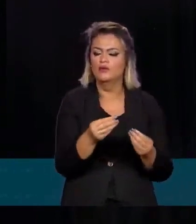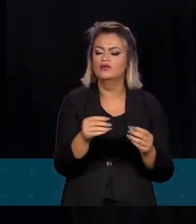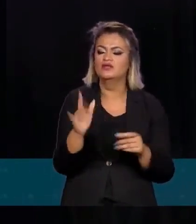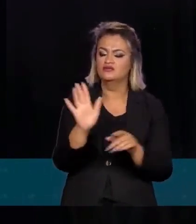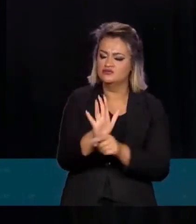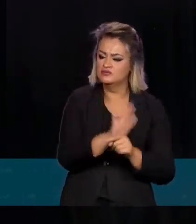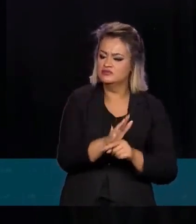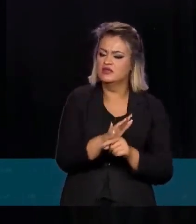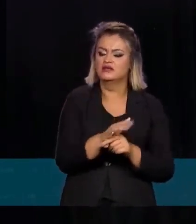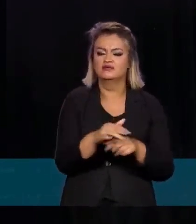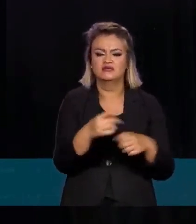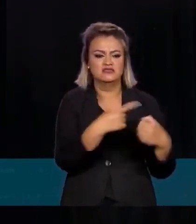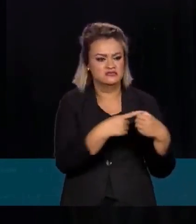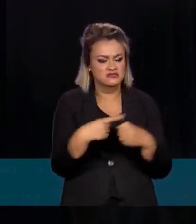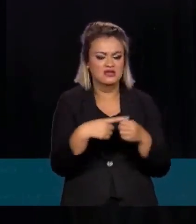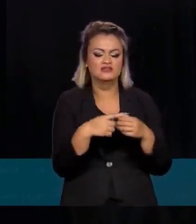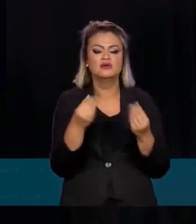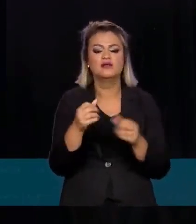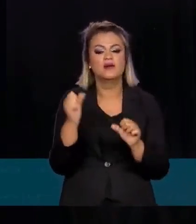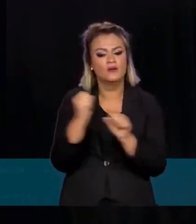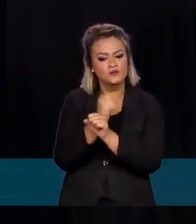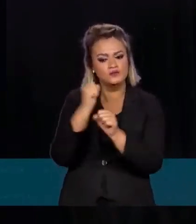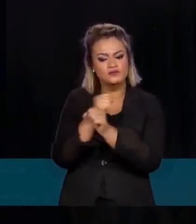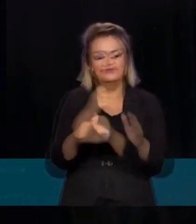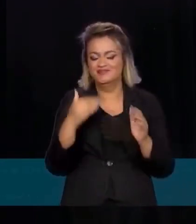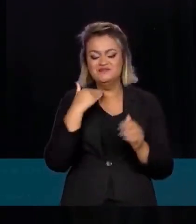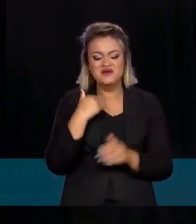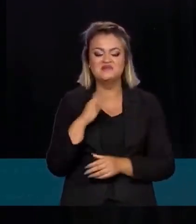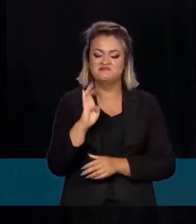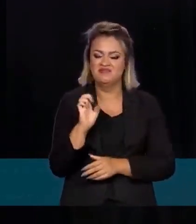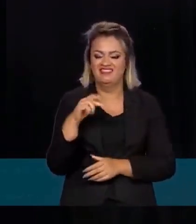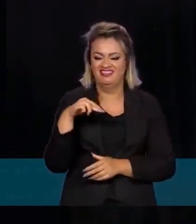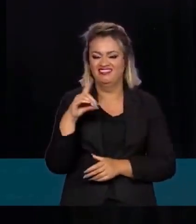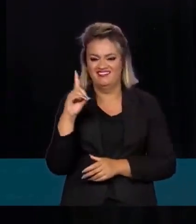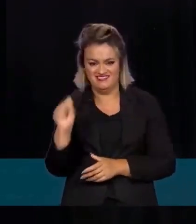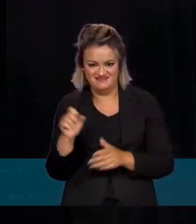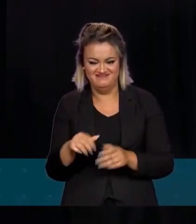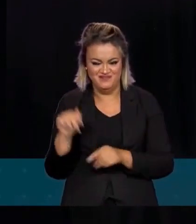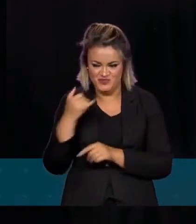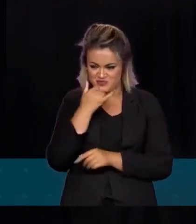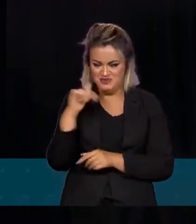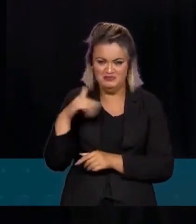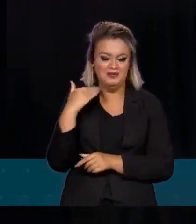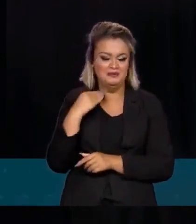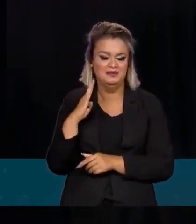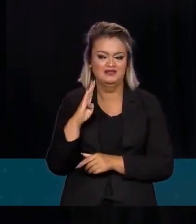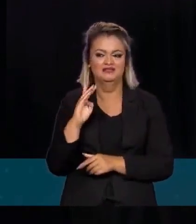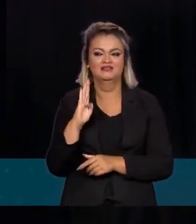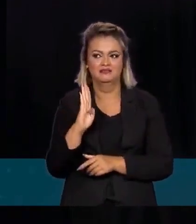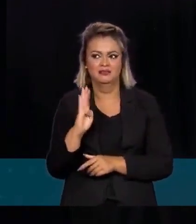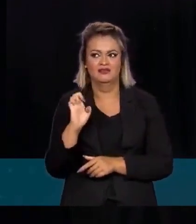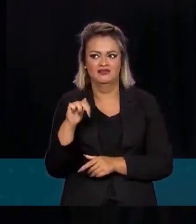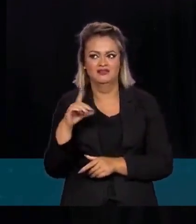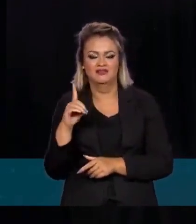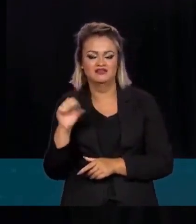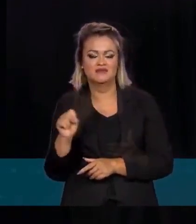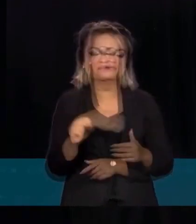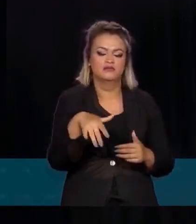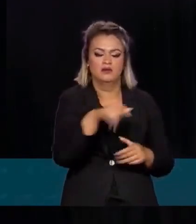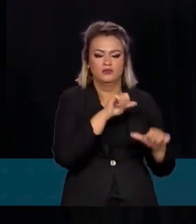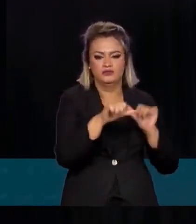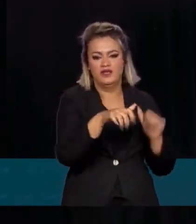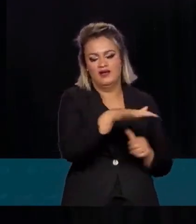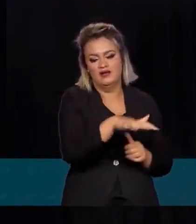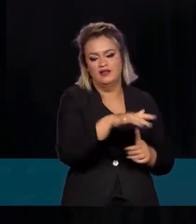inteligente fizeram construir cidades do futuro não existirá futuro sem preservar a Amazônia e outros biomas